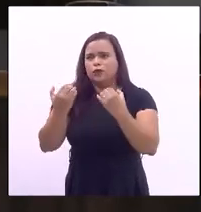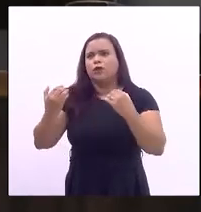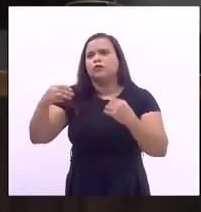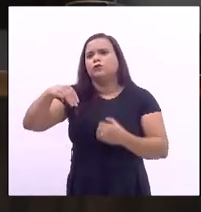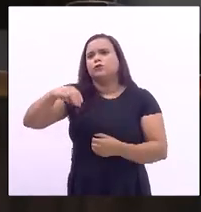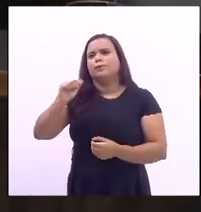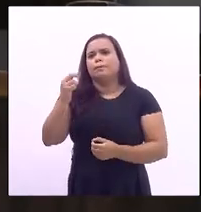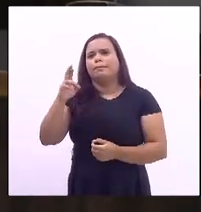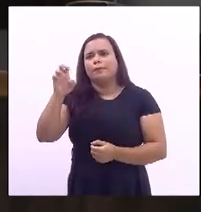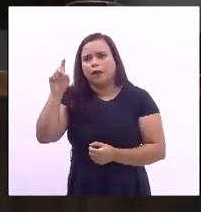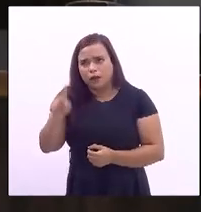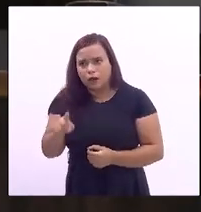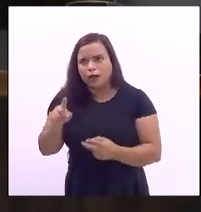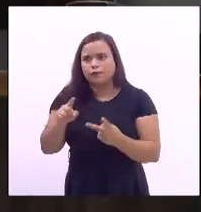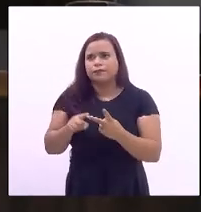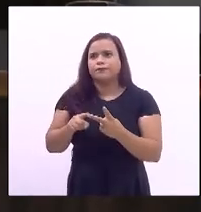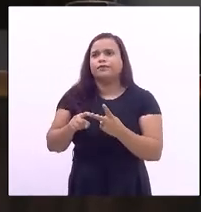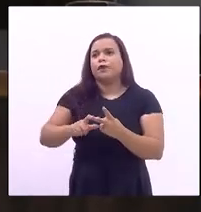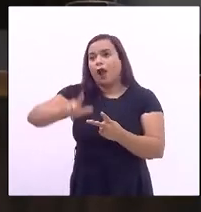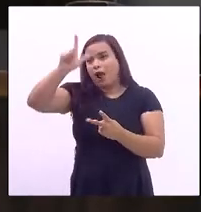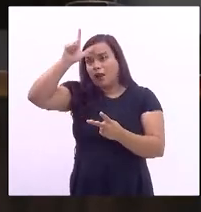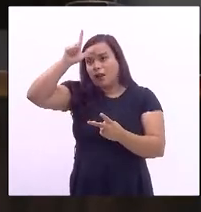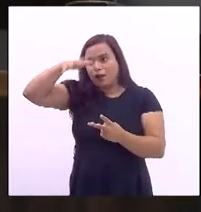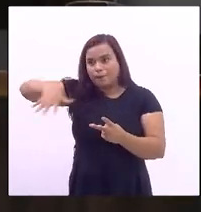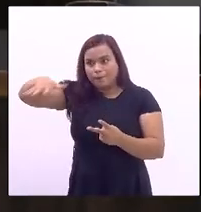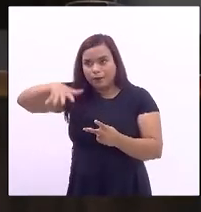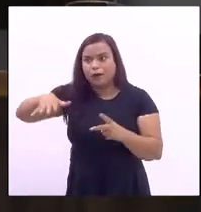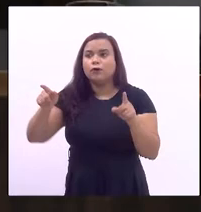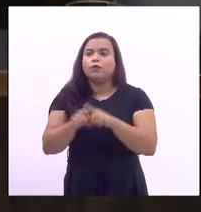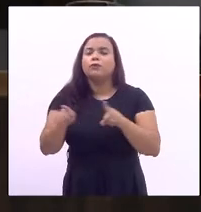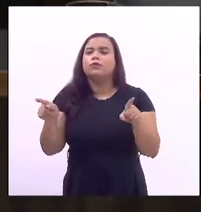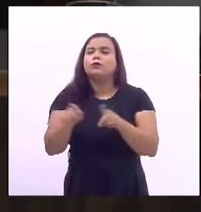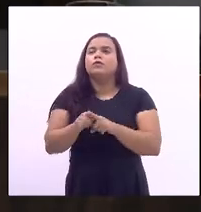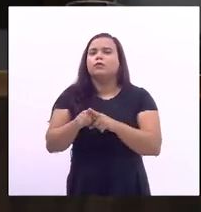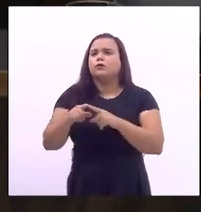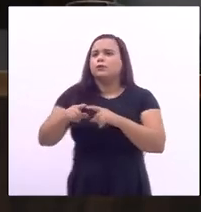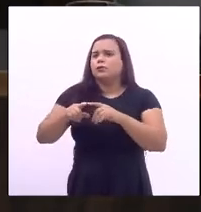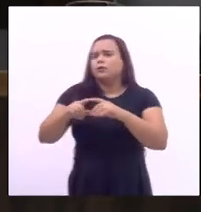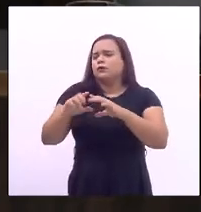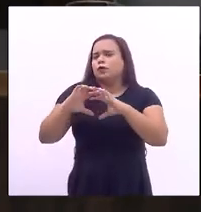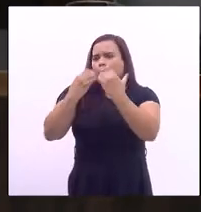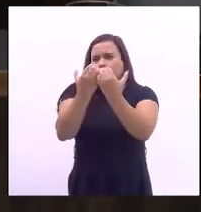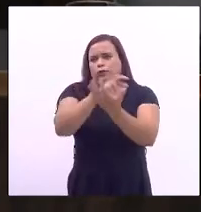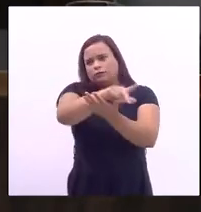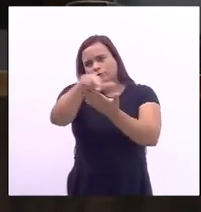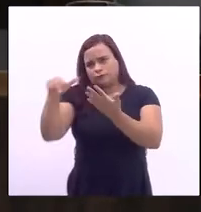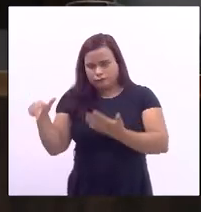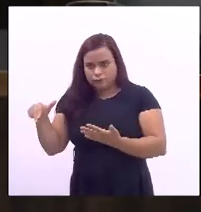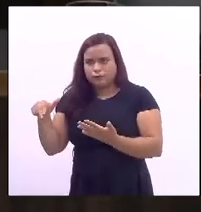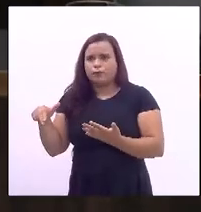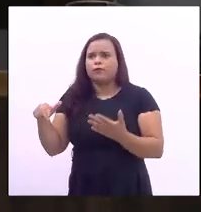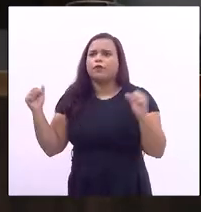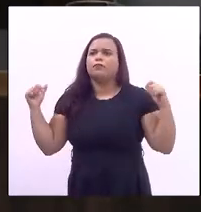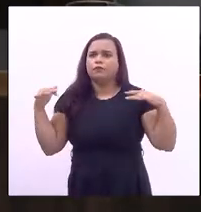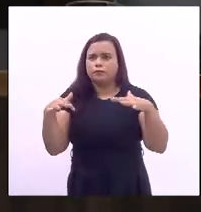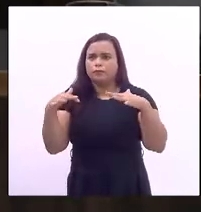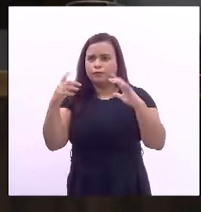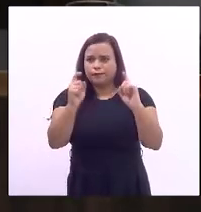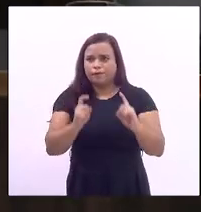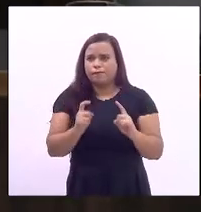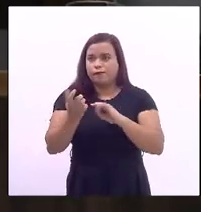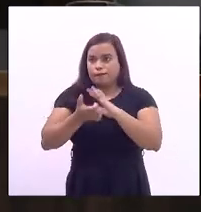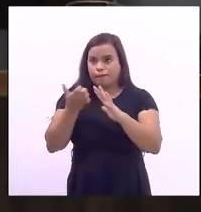Maré complexo do alemão e outras comunidades com a